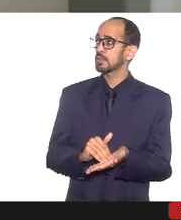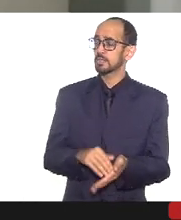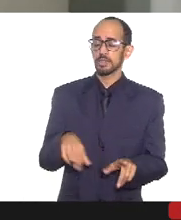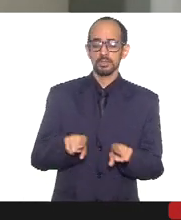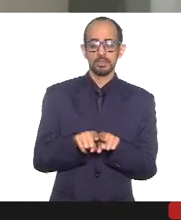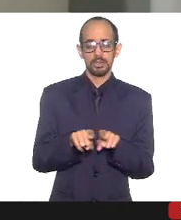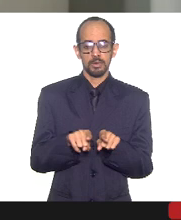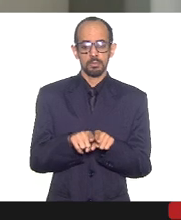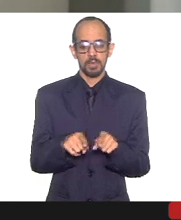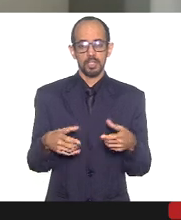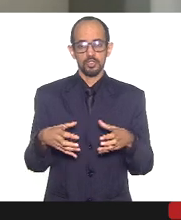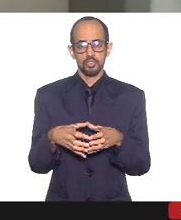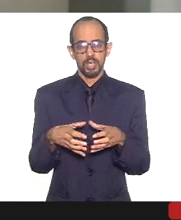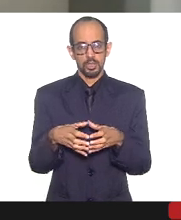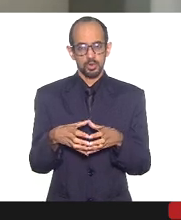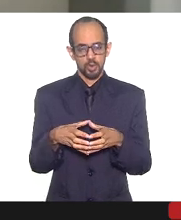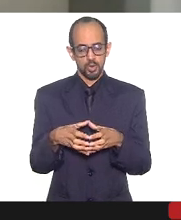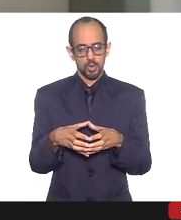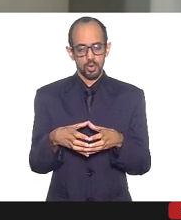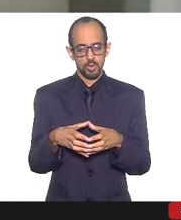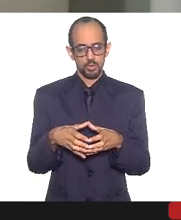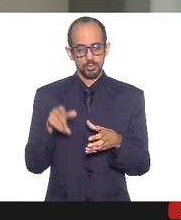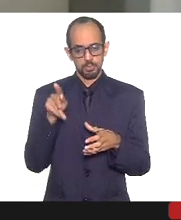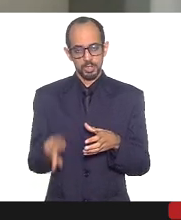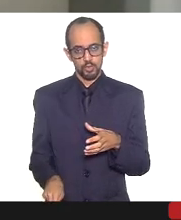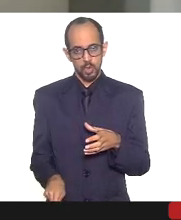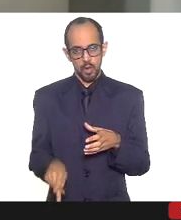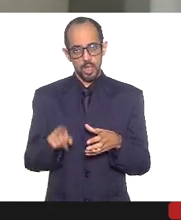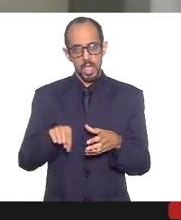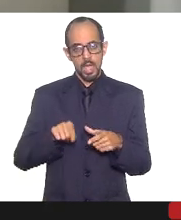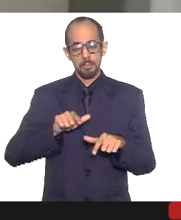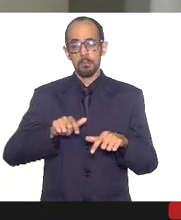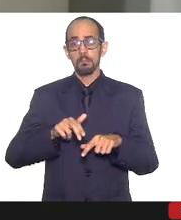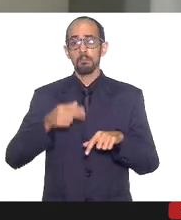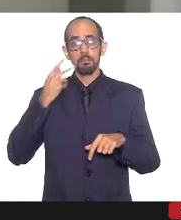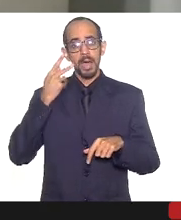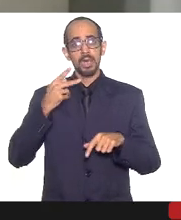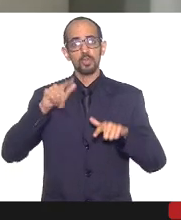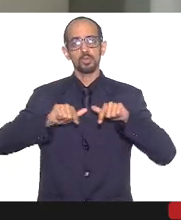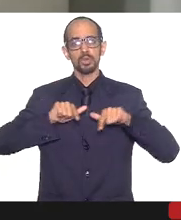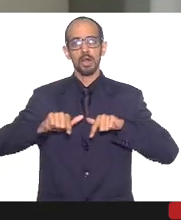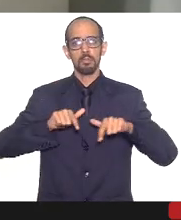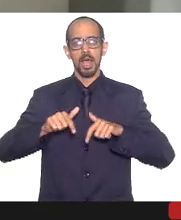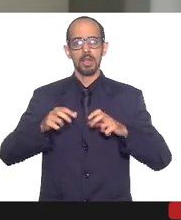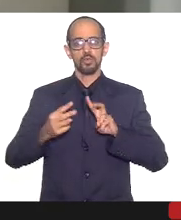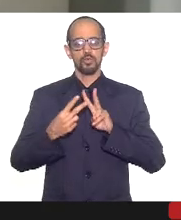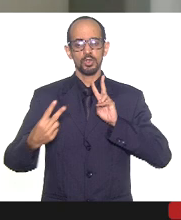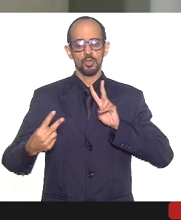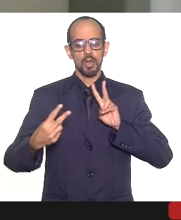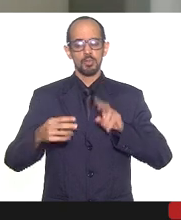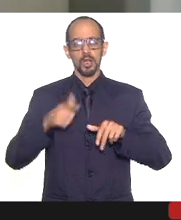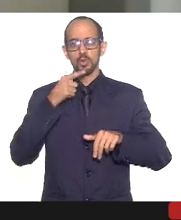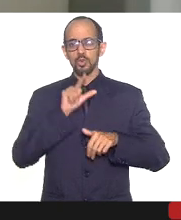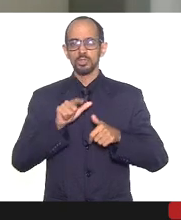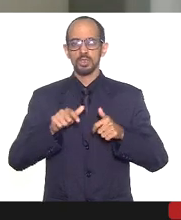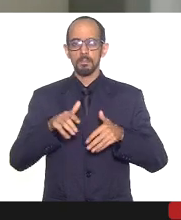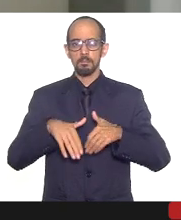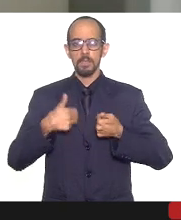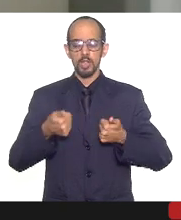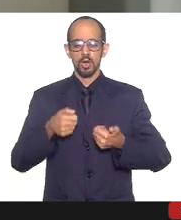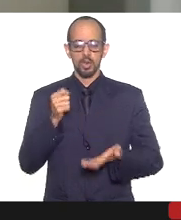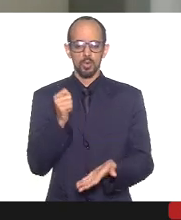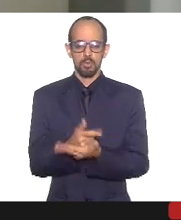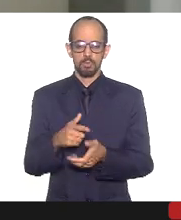pessoal, que trabalham no remoto. Esse incremento é para ajudar ao profissional a melhorar o seu equipamento de casa. Não